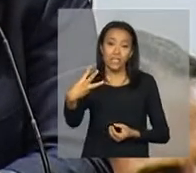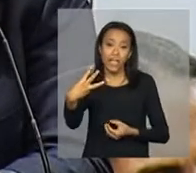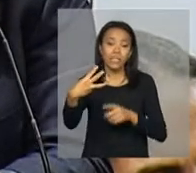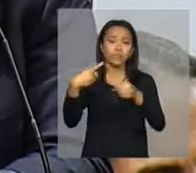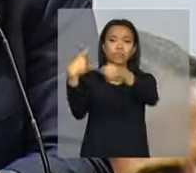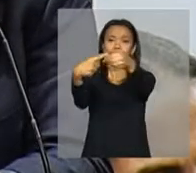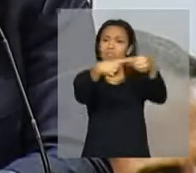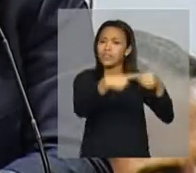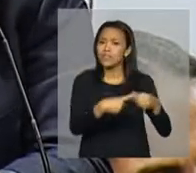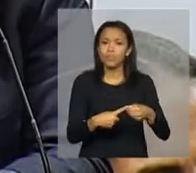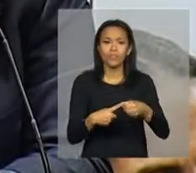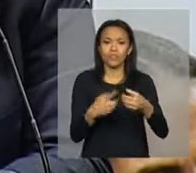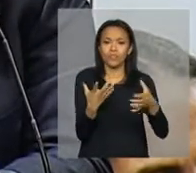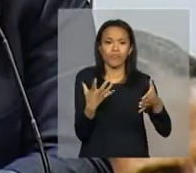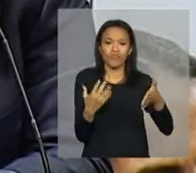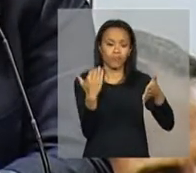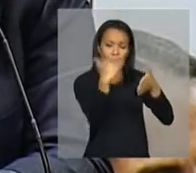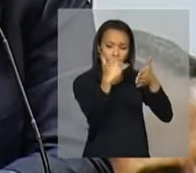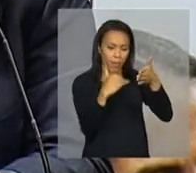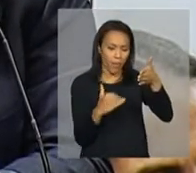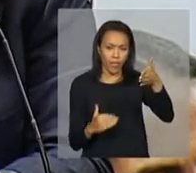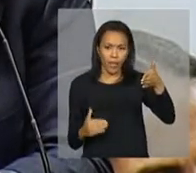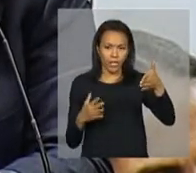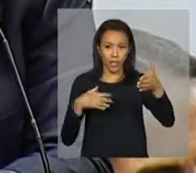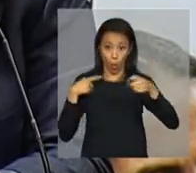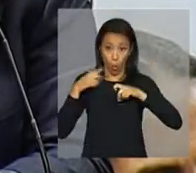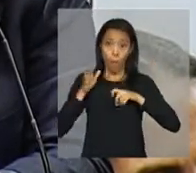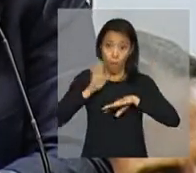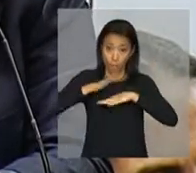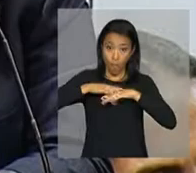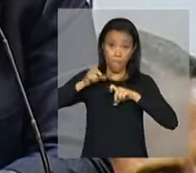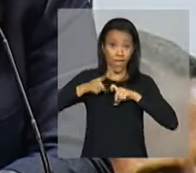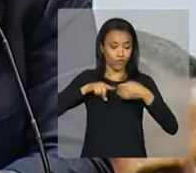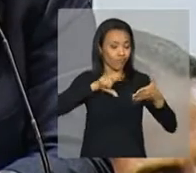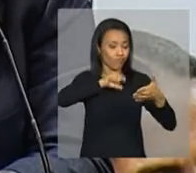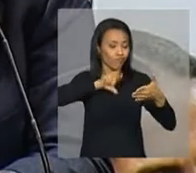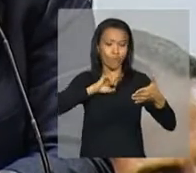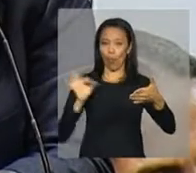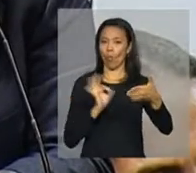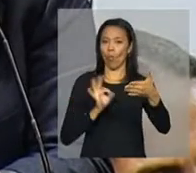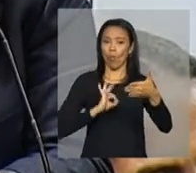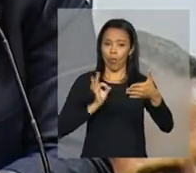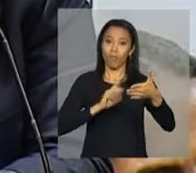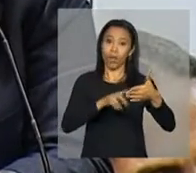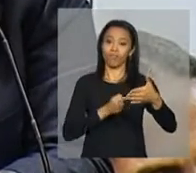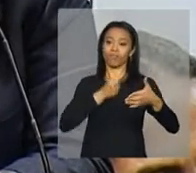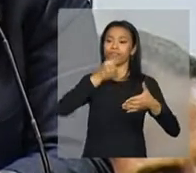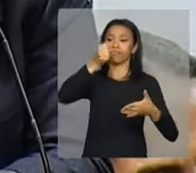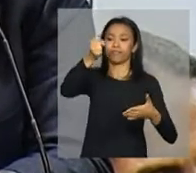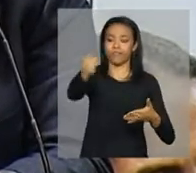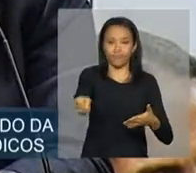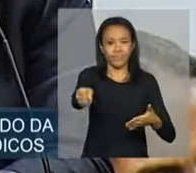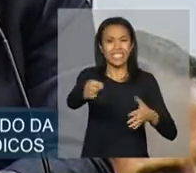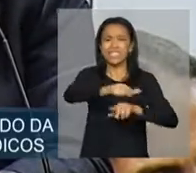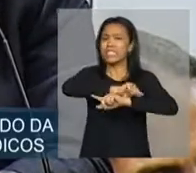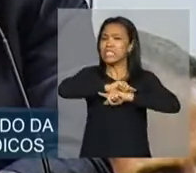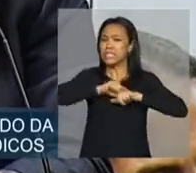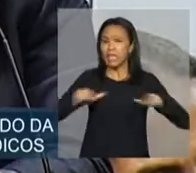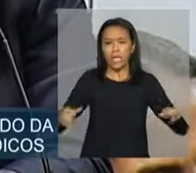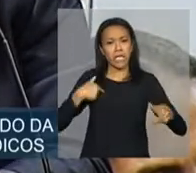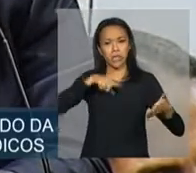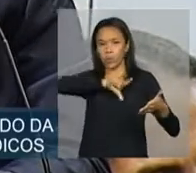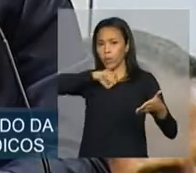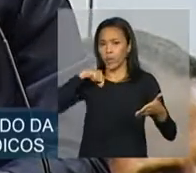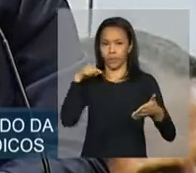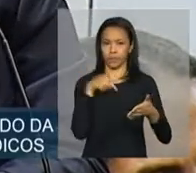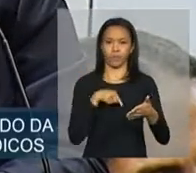presente na cartela naquele rolo de opções que o médico poderia fazer para ser alocado não foram citados por ninguém não